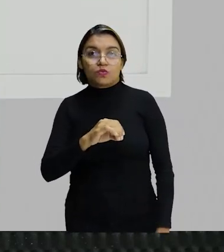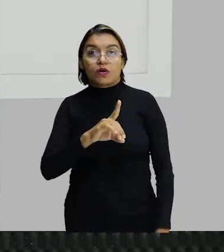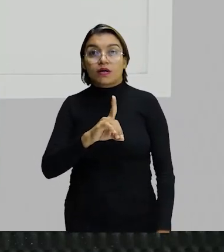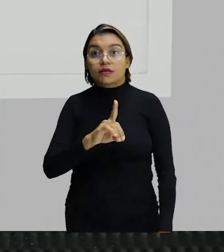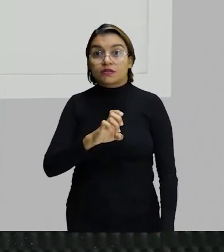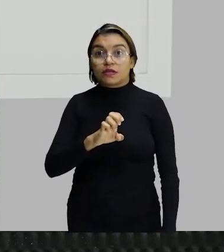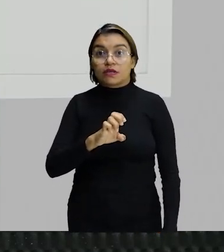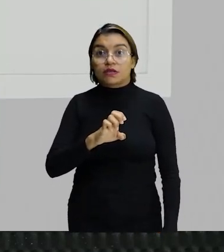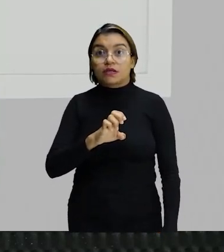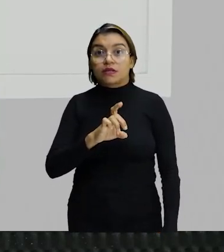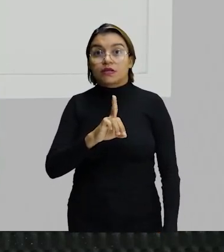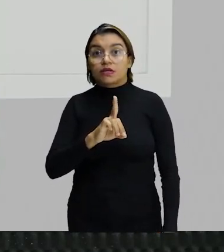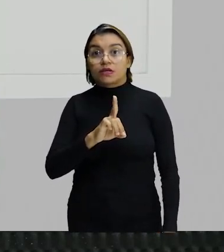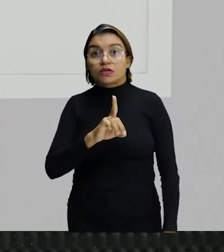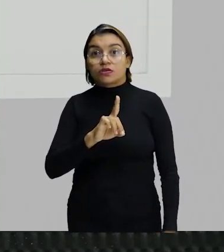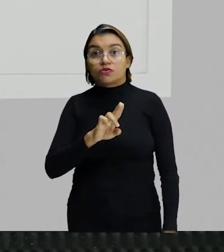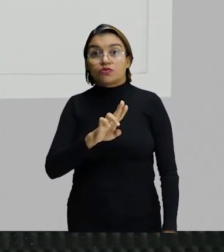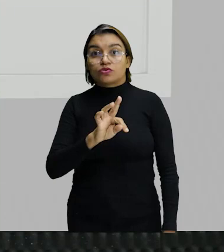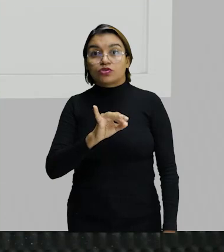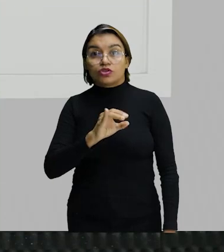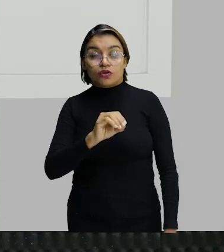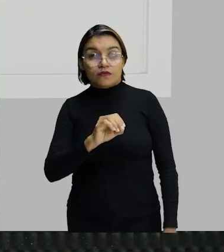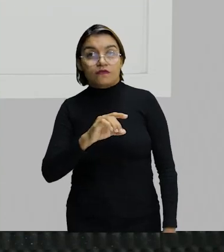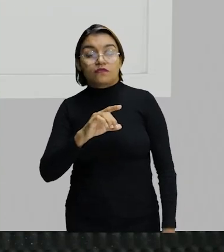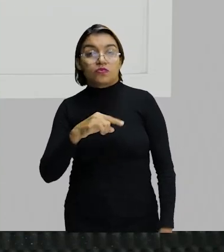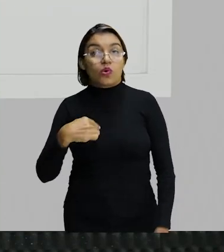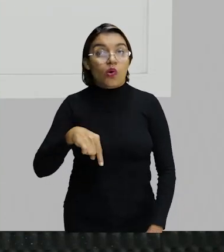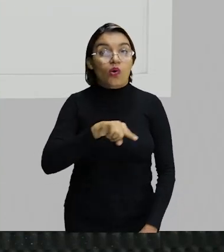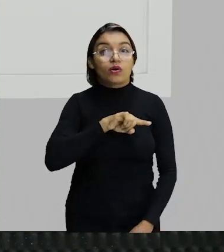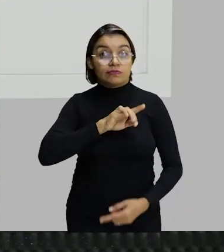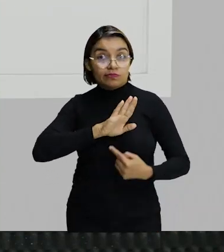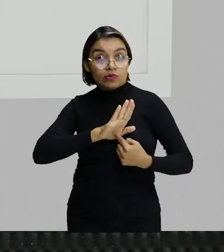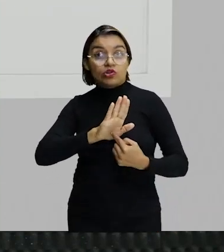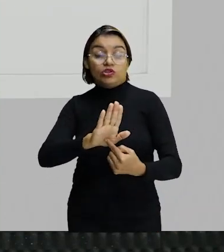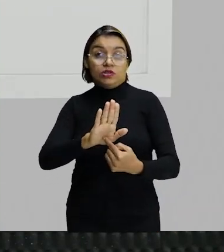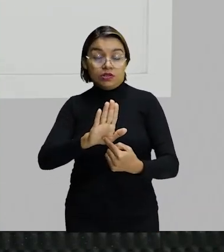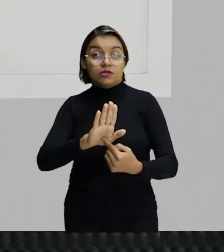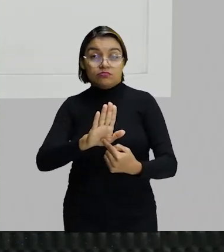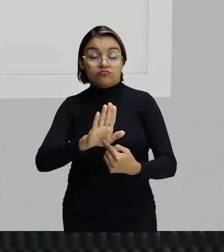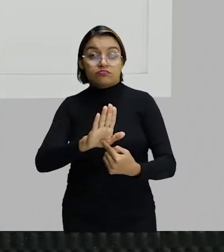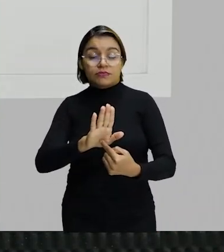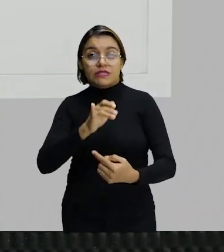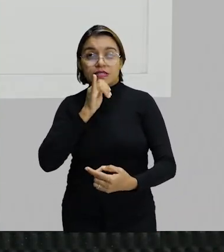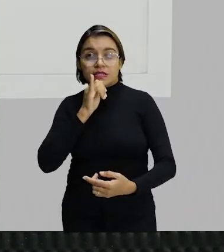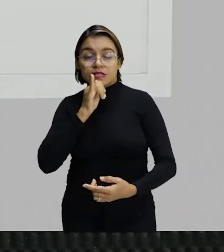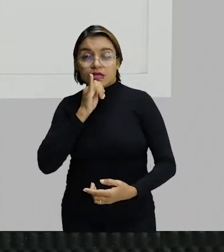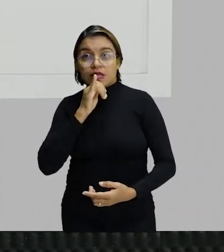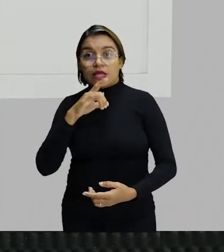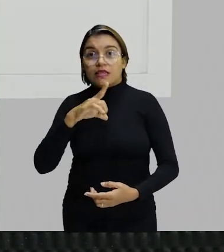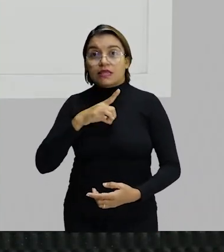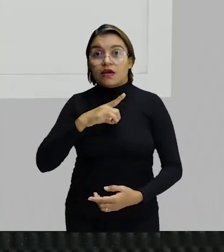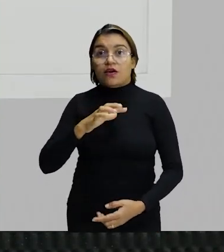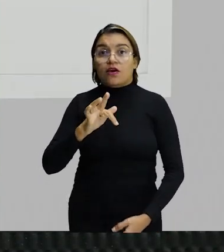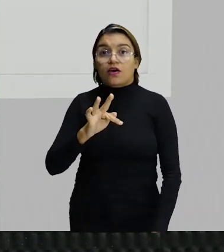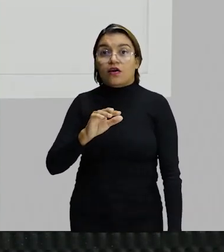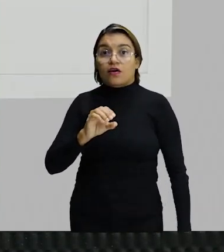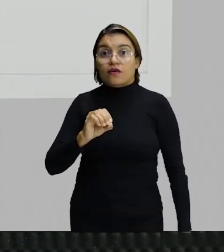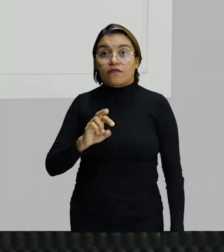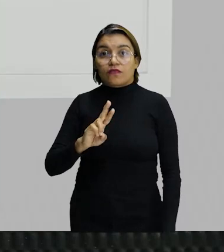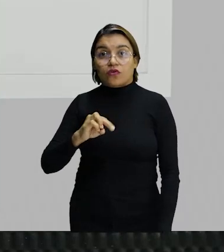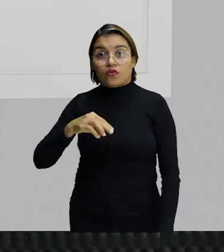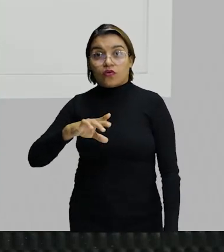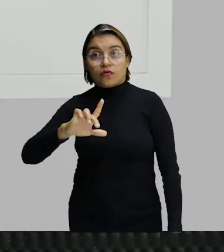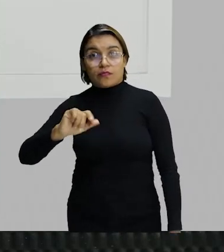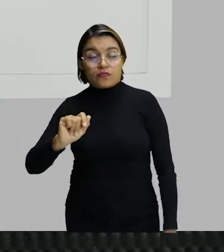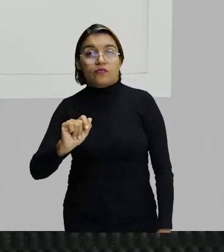vou me ocupar com a demonstração. Eu vou trazer para vocês uma fórmula de